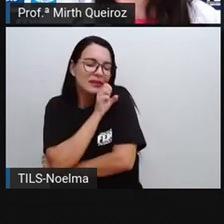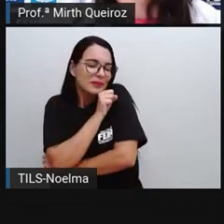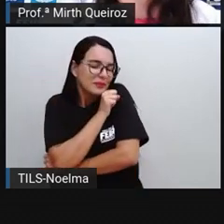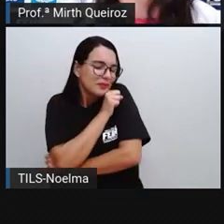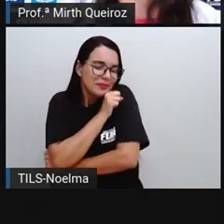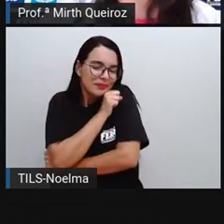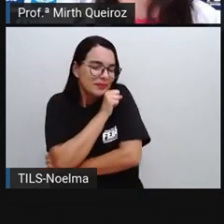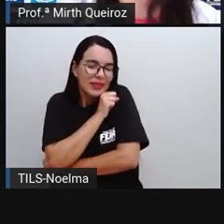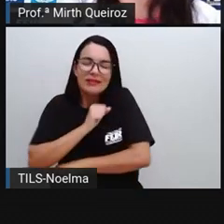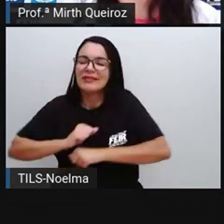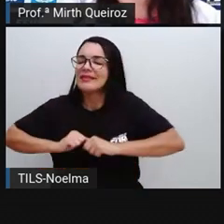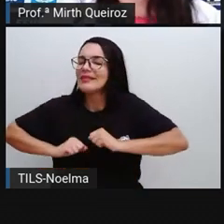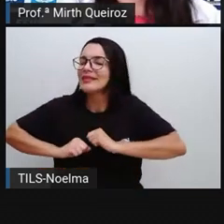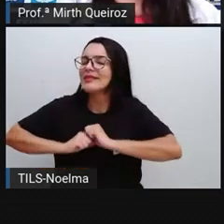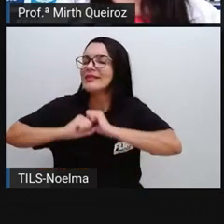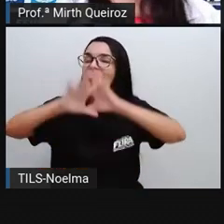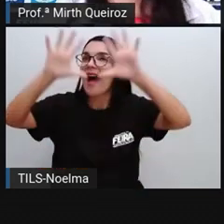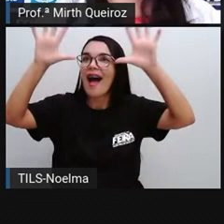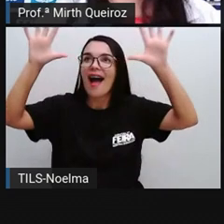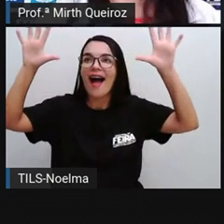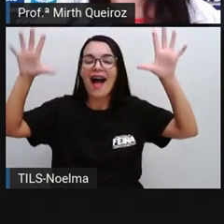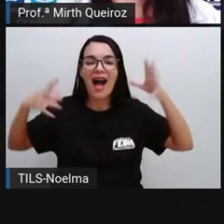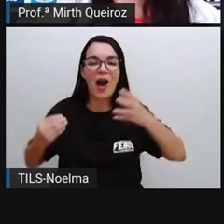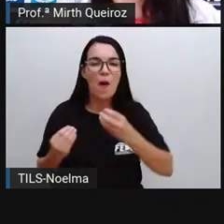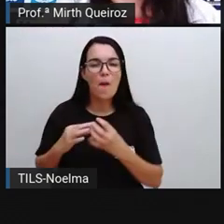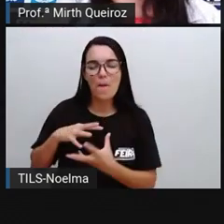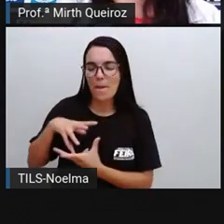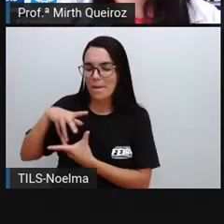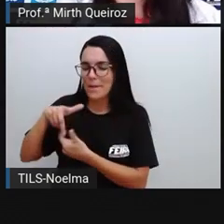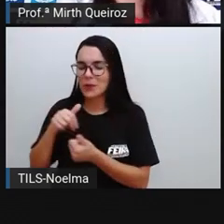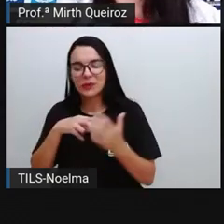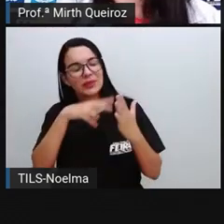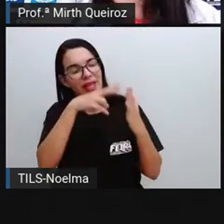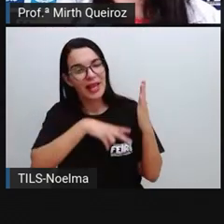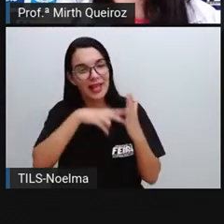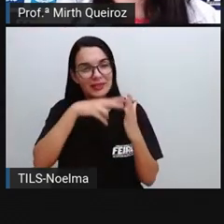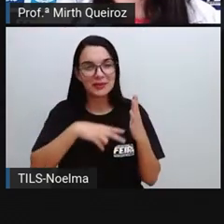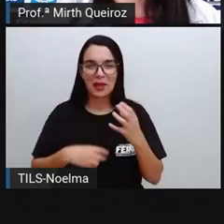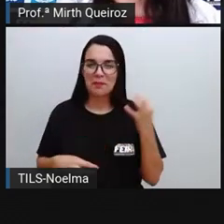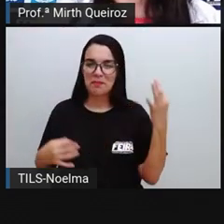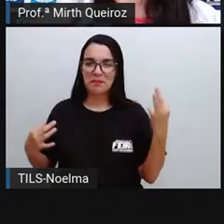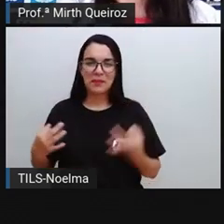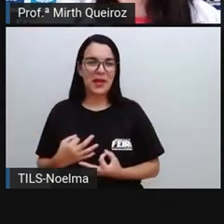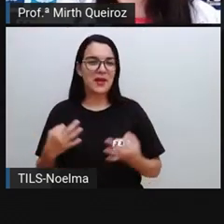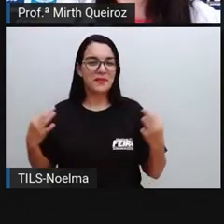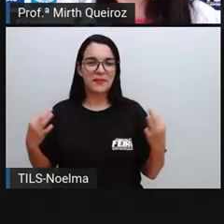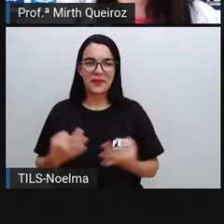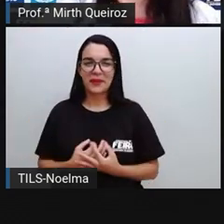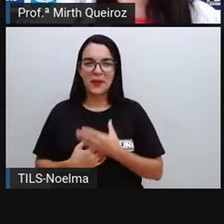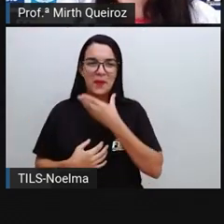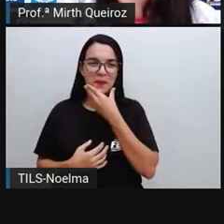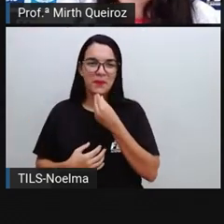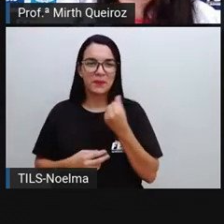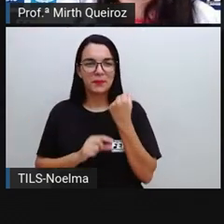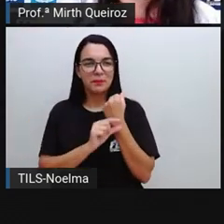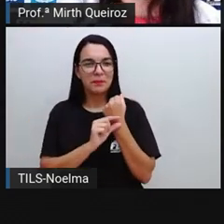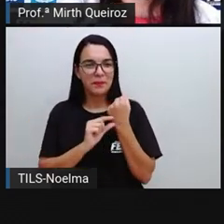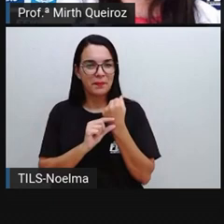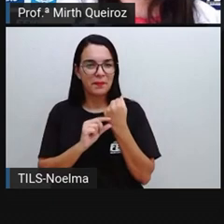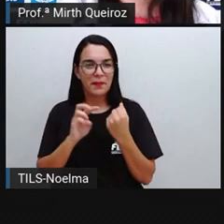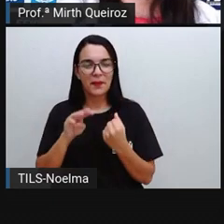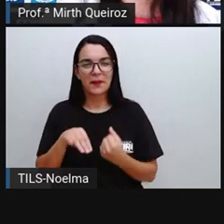vão descobrir coisas que vocês nem imaginavam, né, sobre Monteiro Lobato.